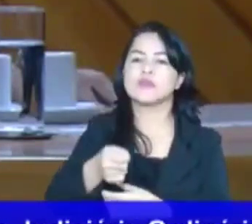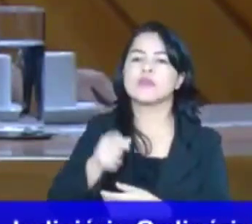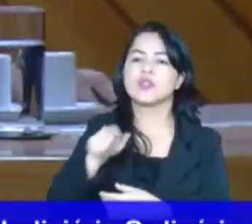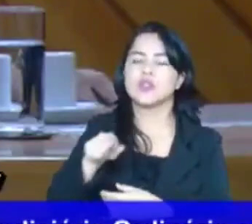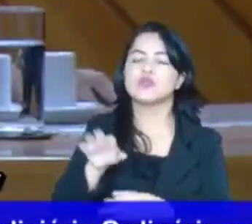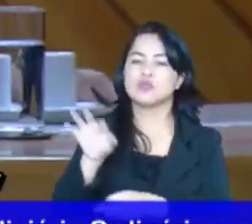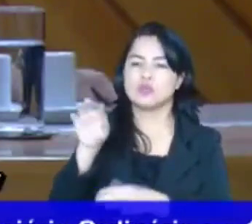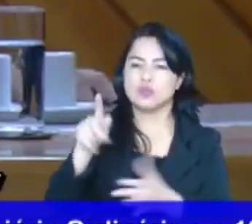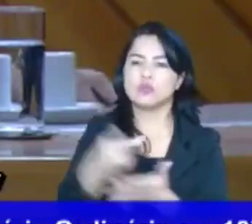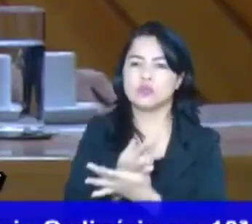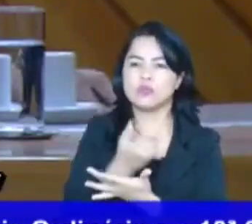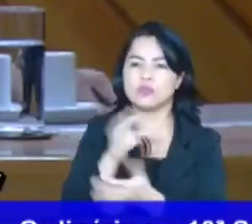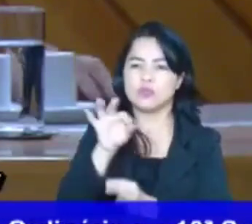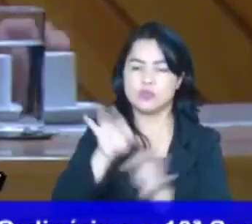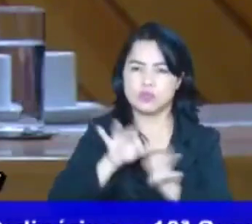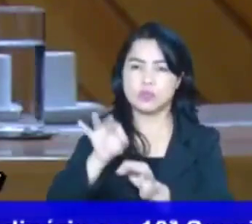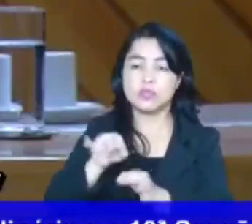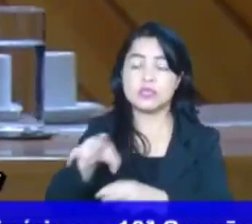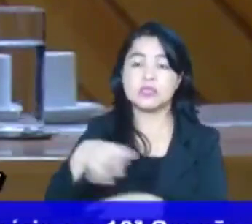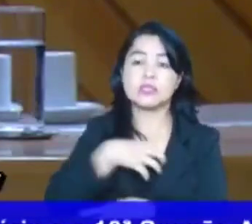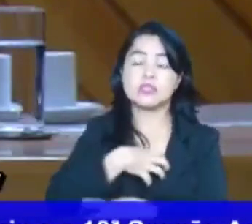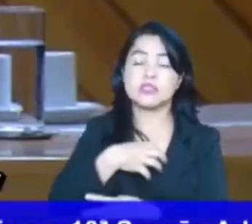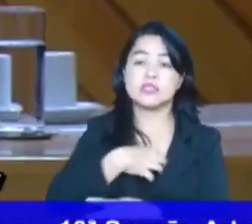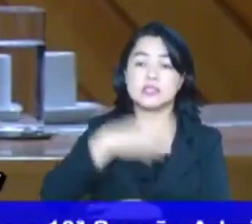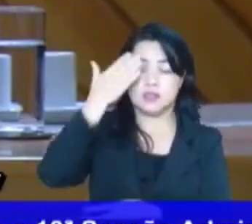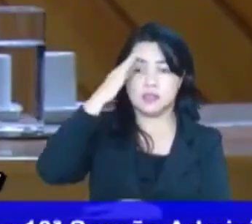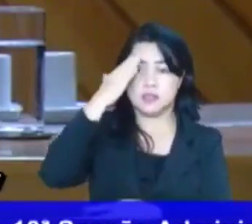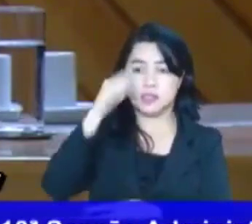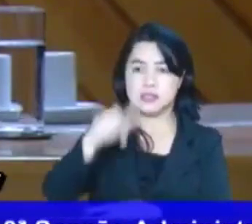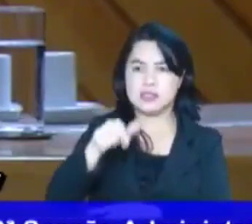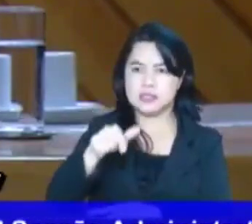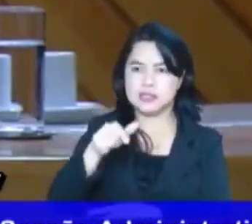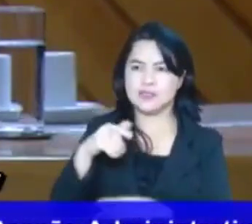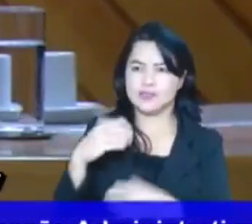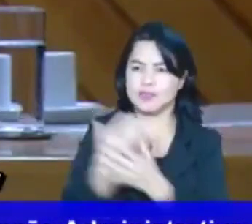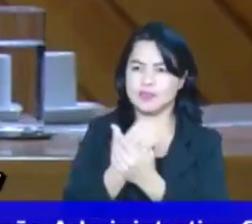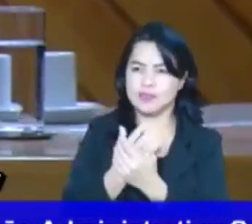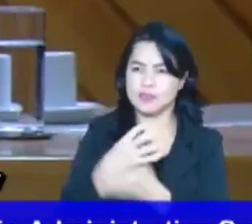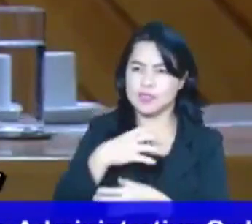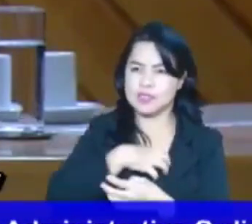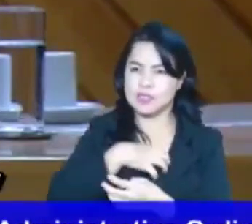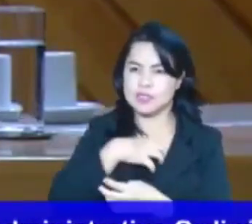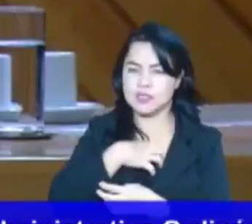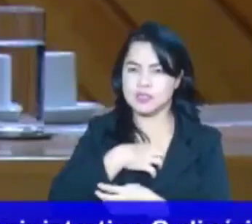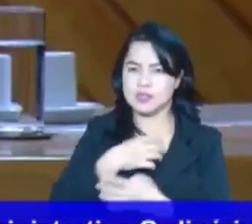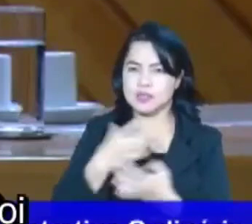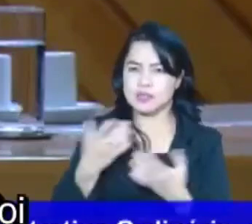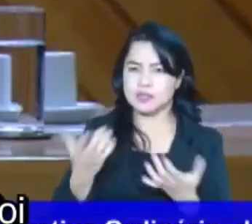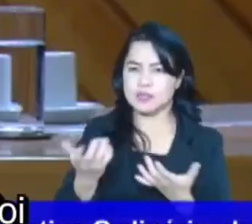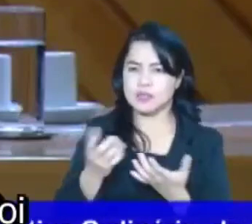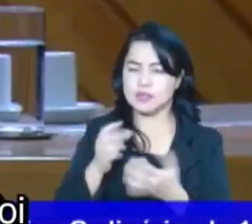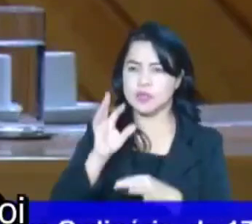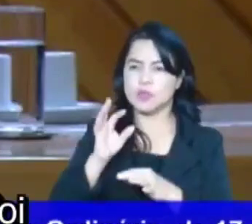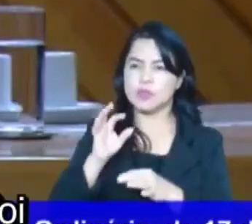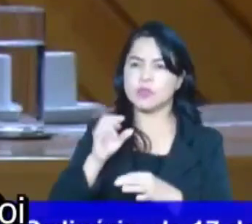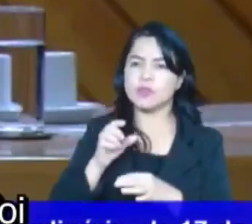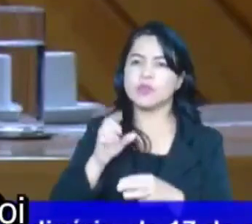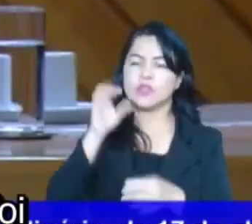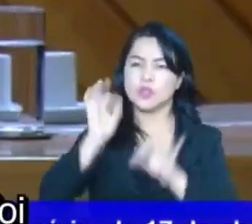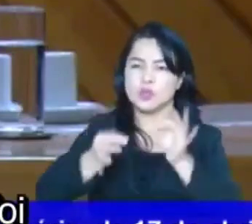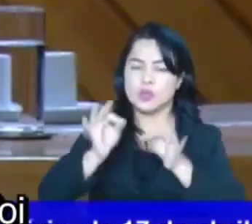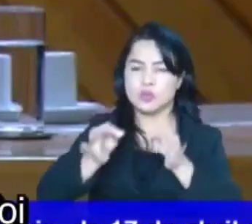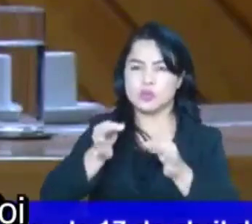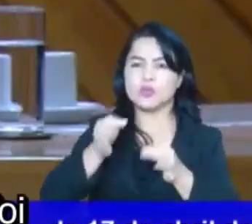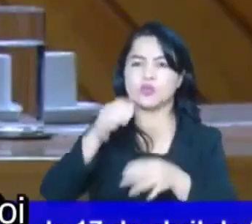corregedor, foi no sentido de entender que esse julgamento, deixou-se me entender que esse julgamento do Tribunal Superior Eleitoral, o